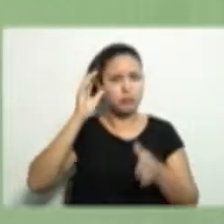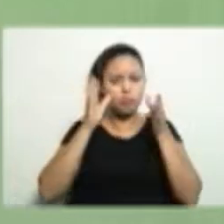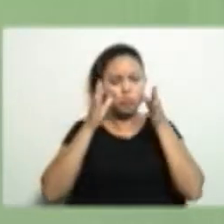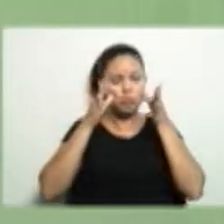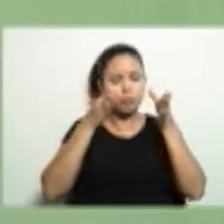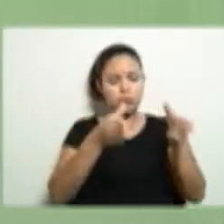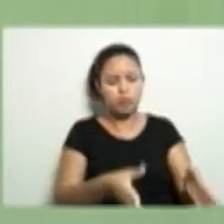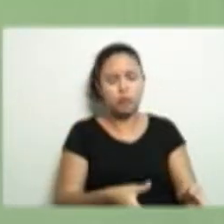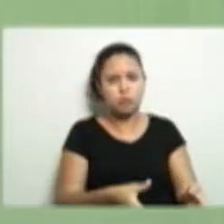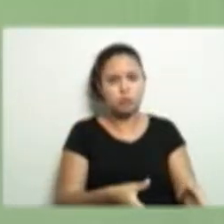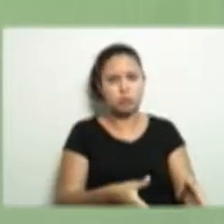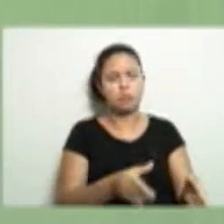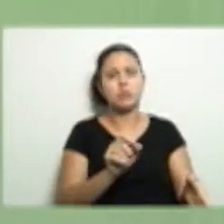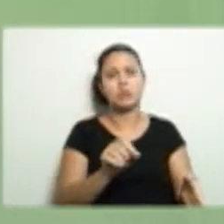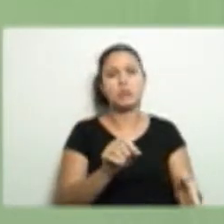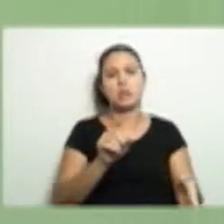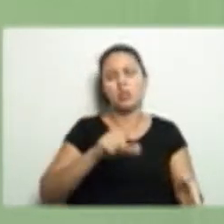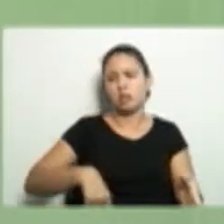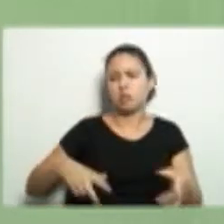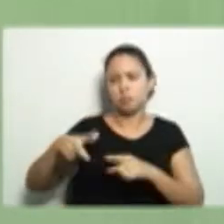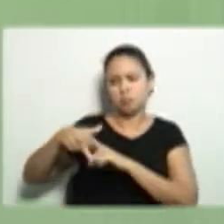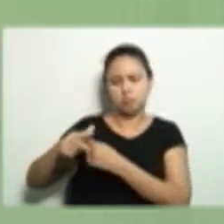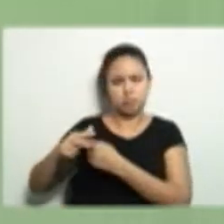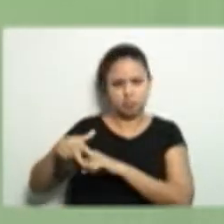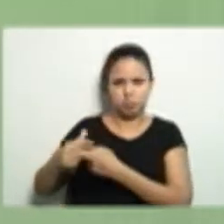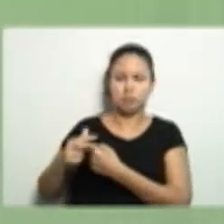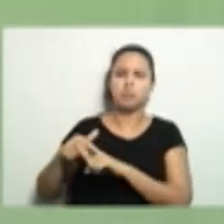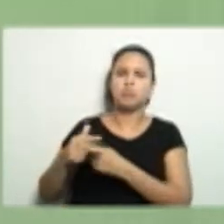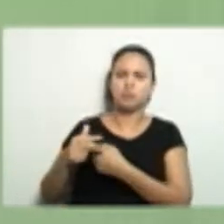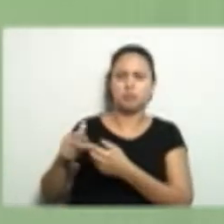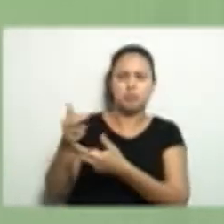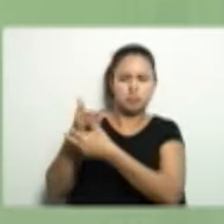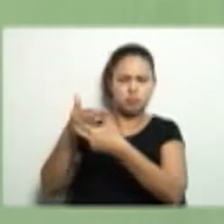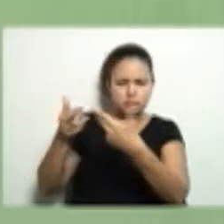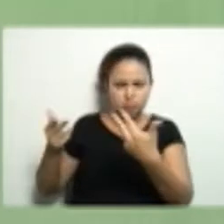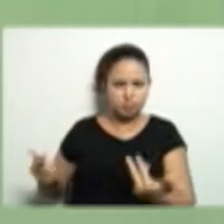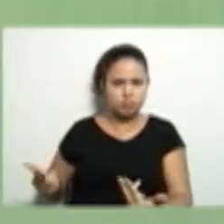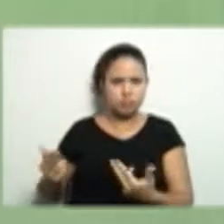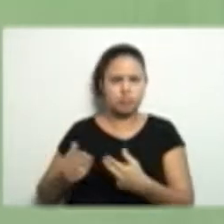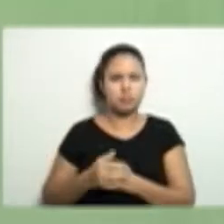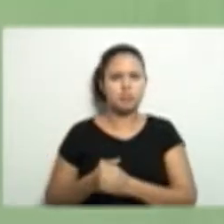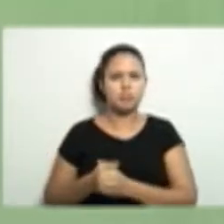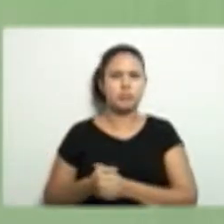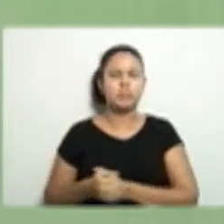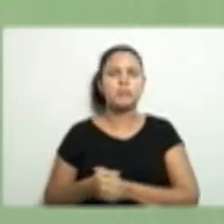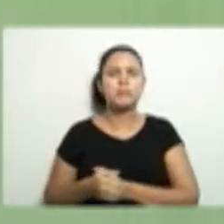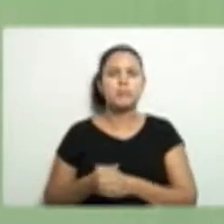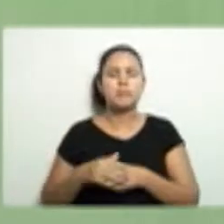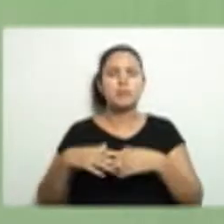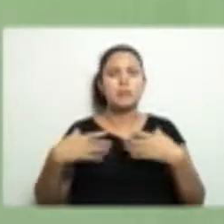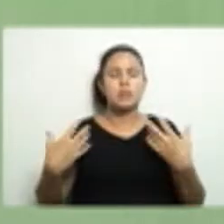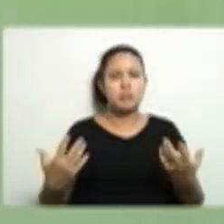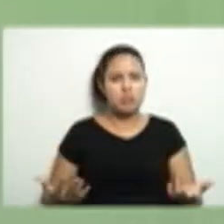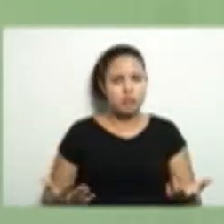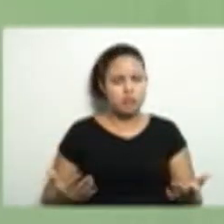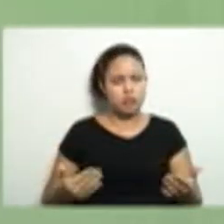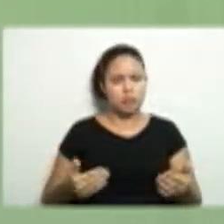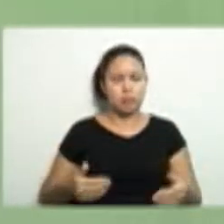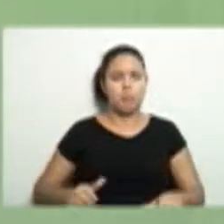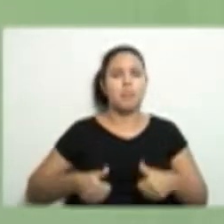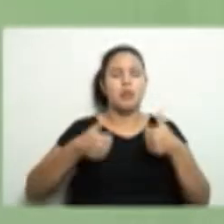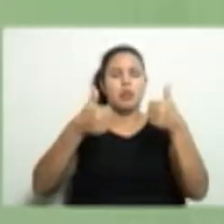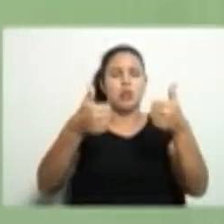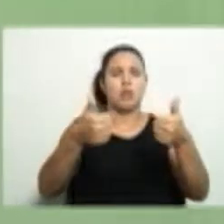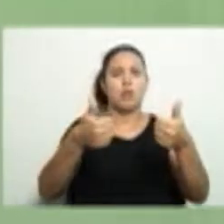no profissional, e sim no equipamento. A melhoria na qualidade está ligada à aquisição de um equipamento